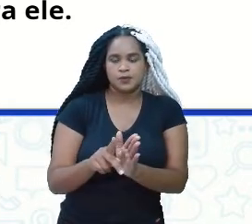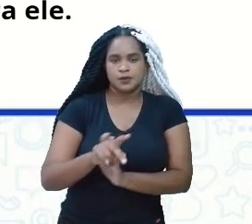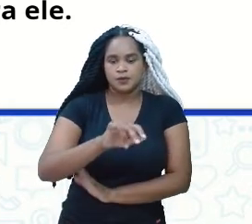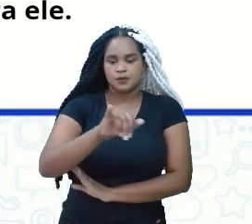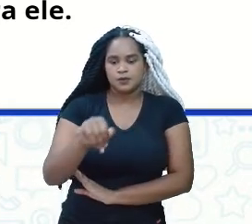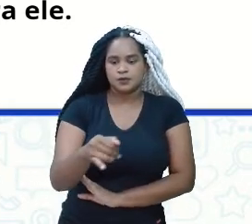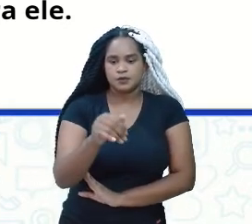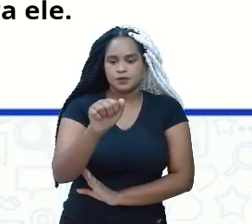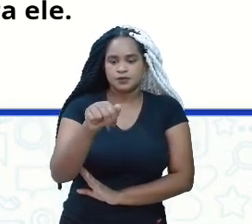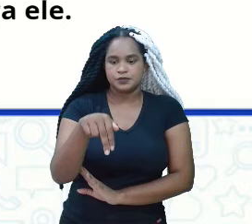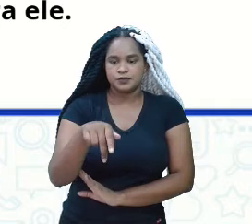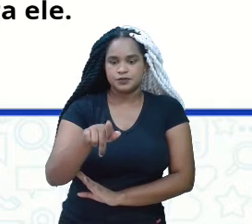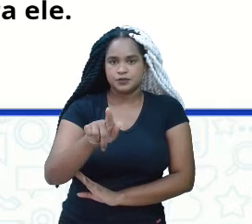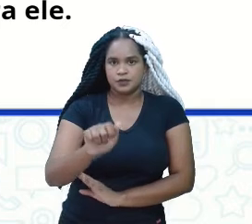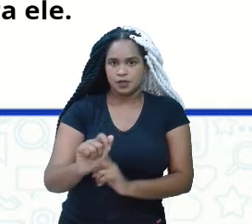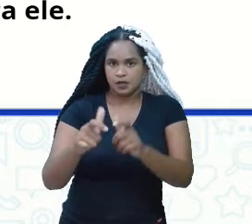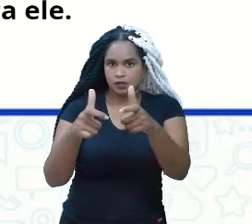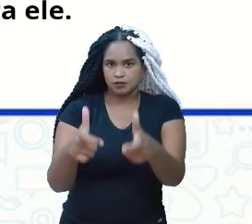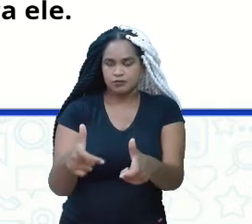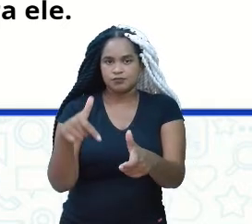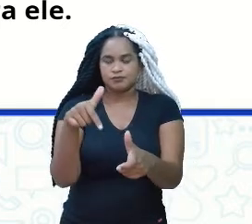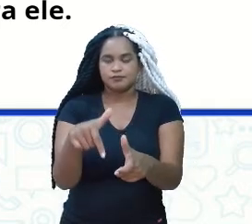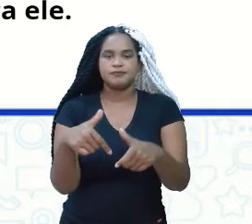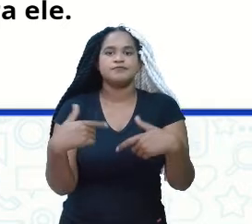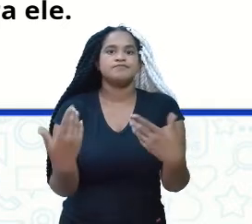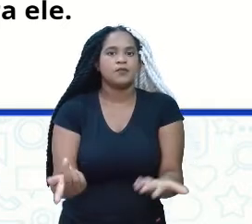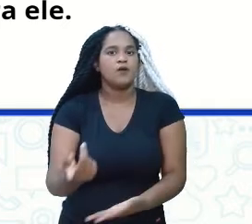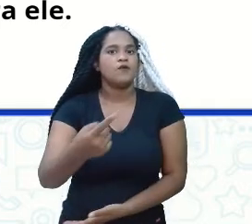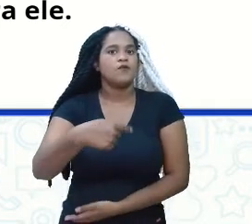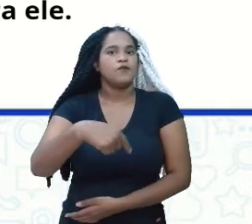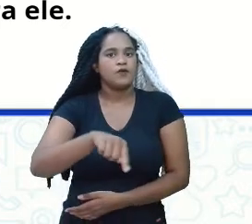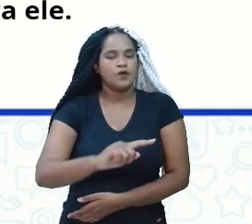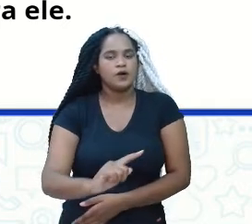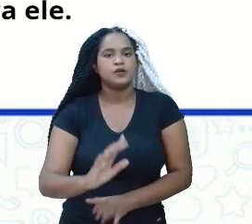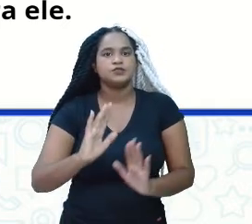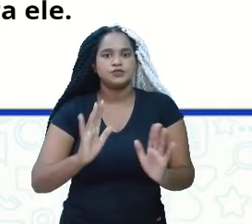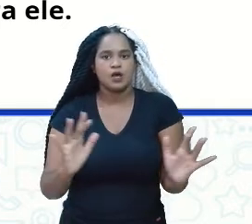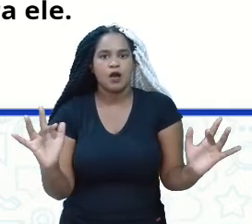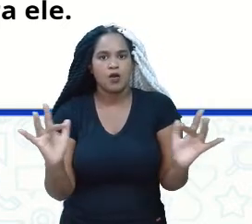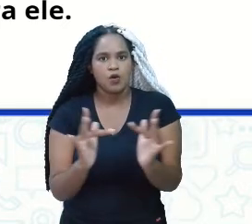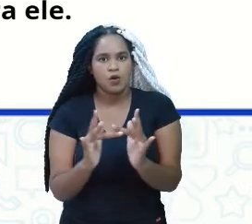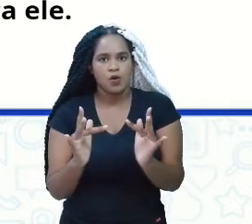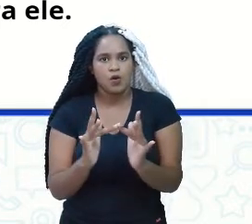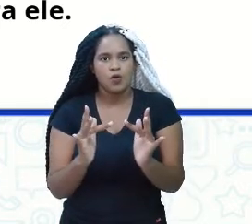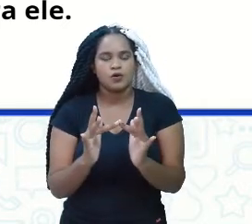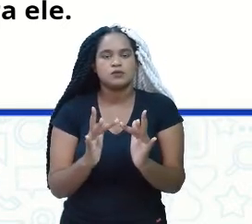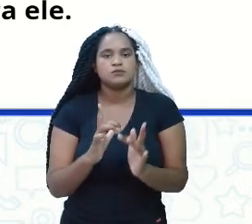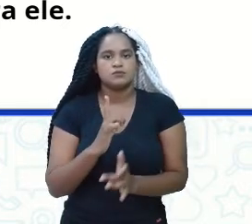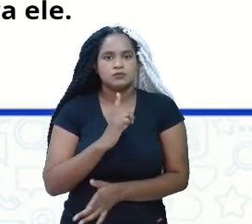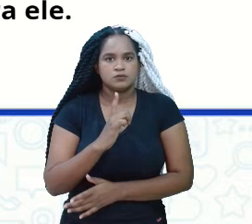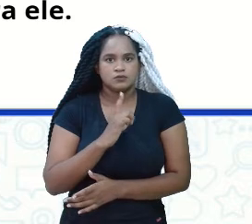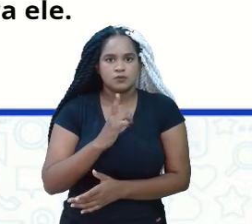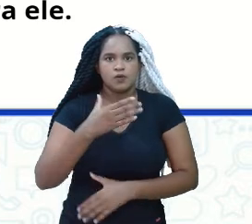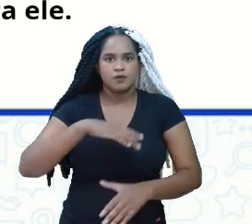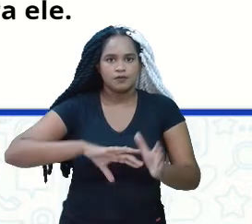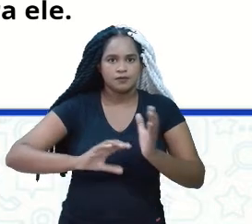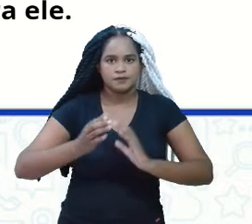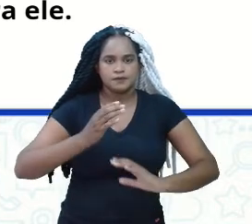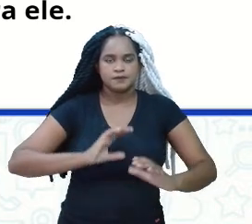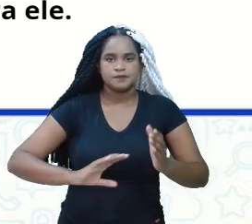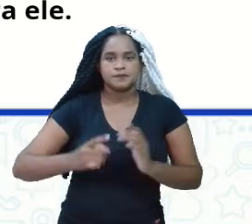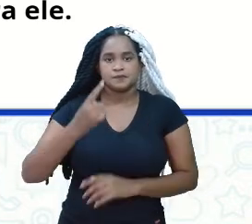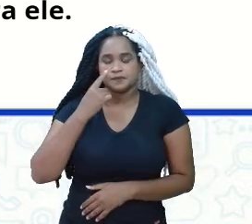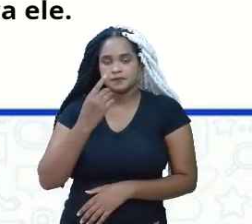esse contato e estamos revendo este momento novamente, não é? E temos aqui